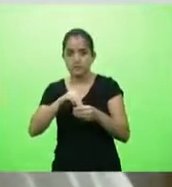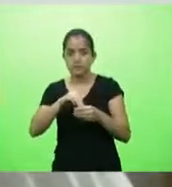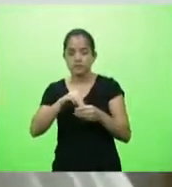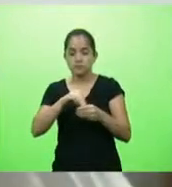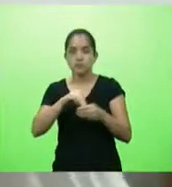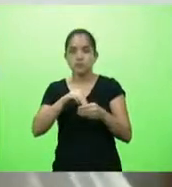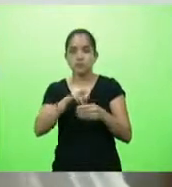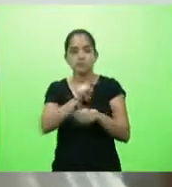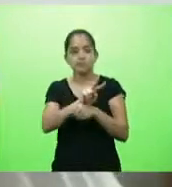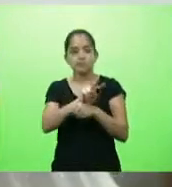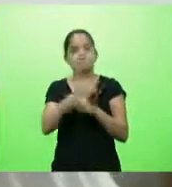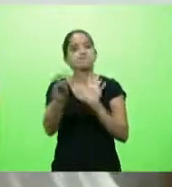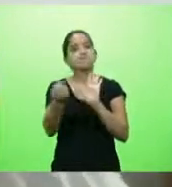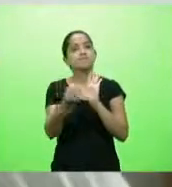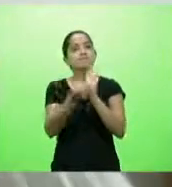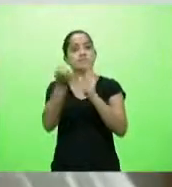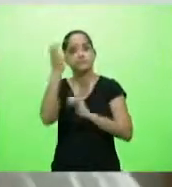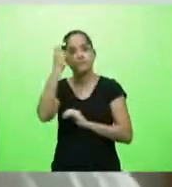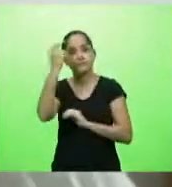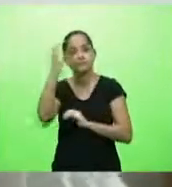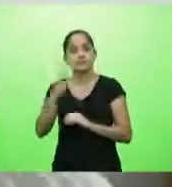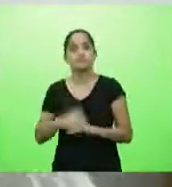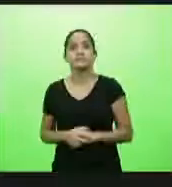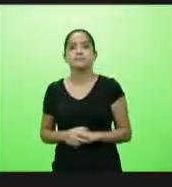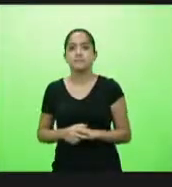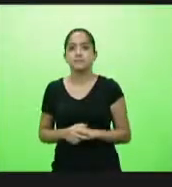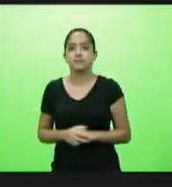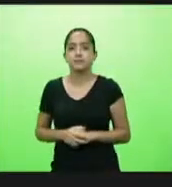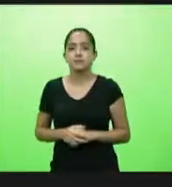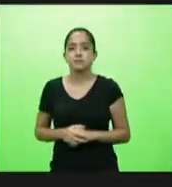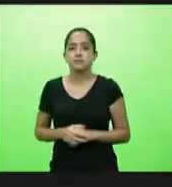patrimônio cultural. É isso, presidente. Muito obrigada.